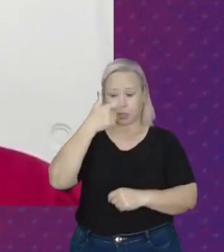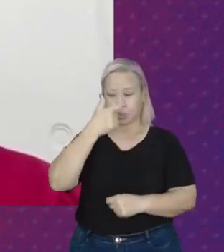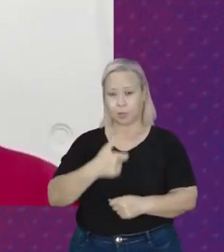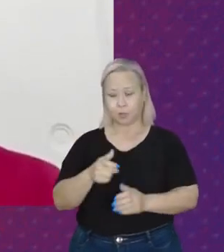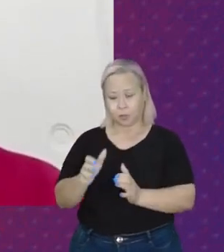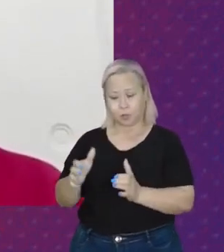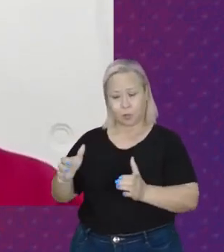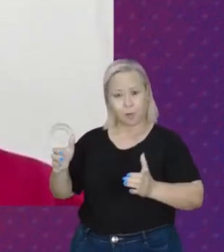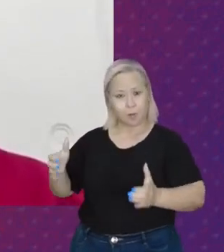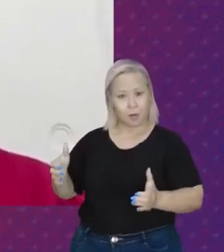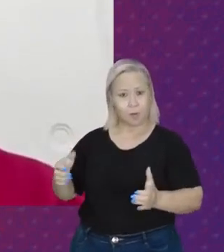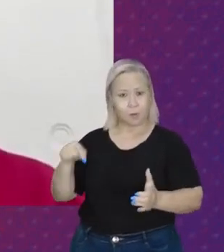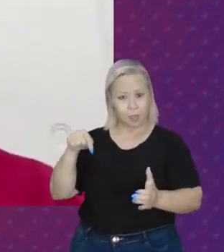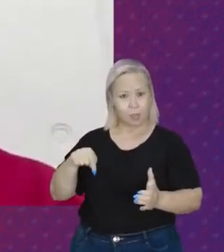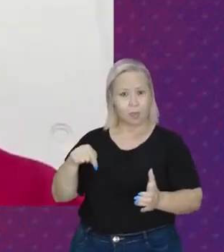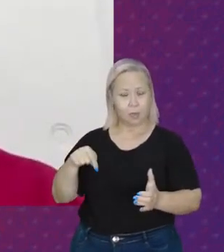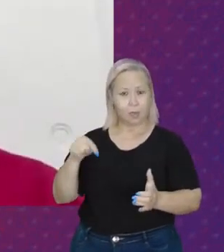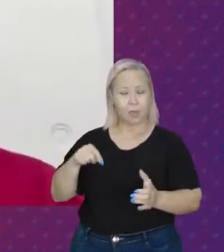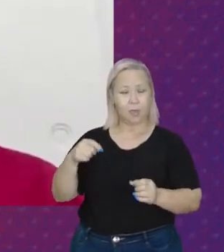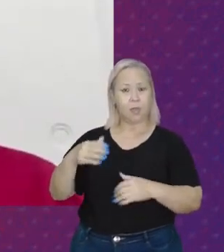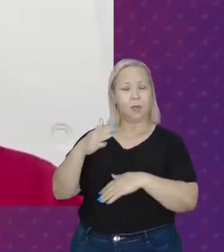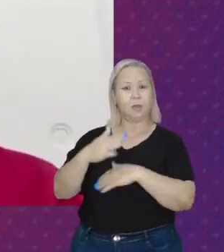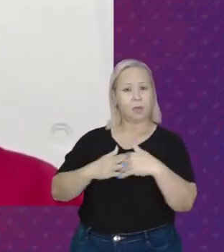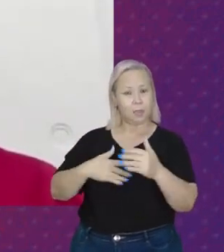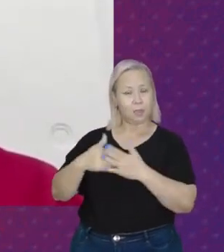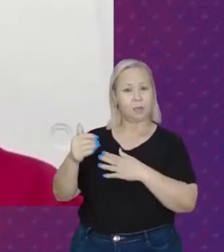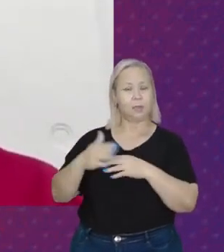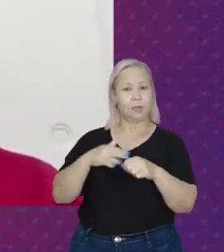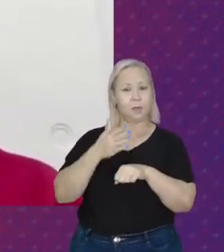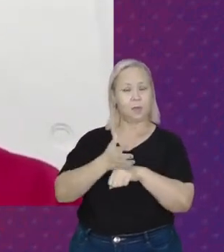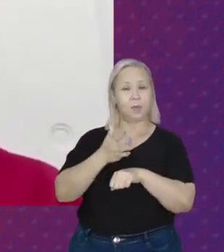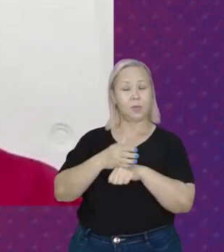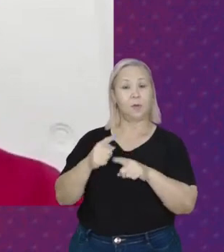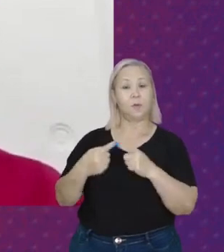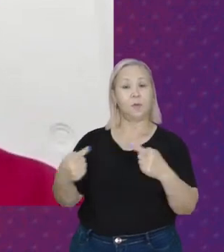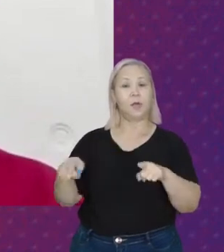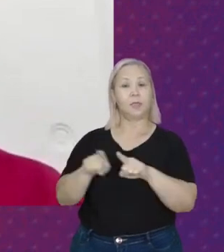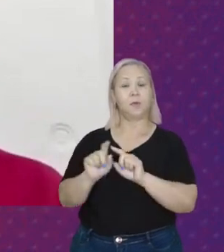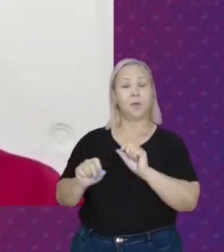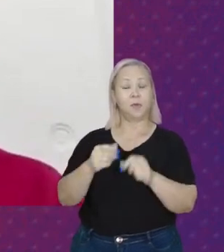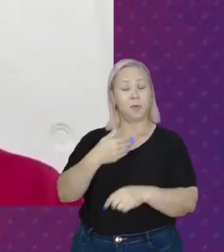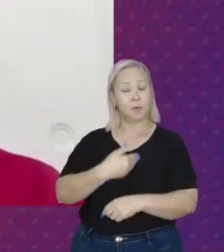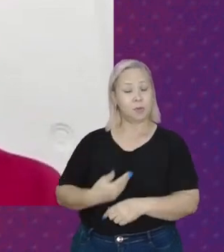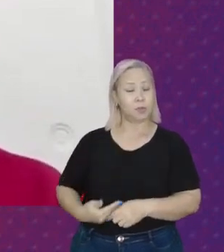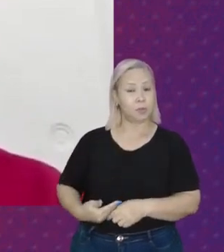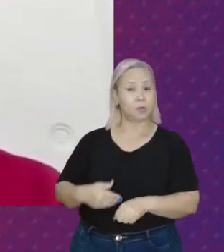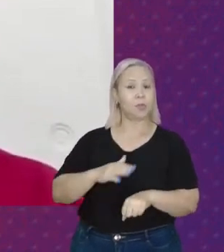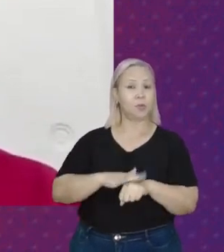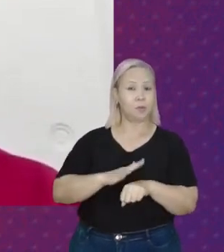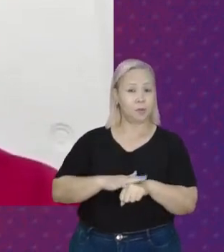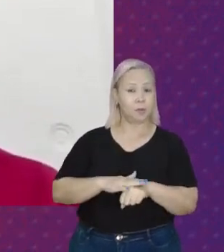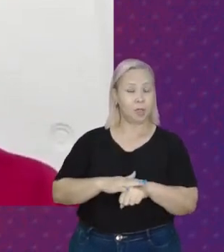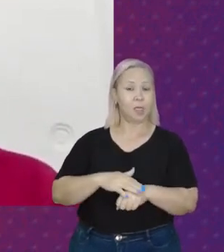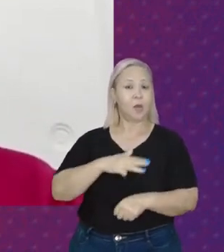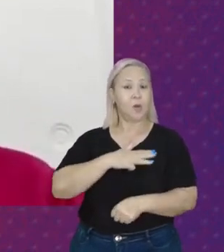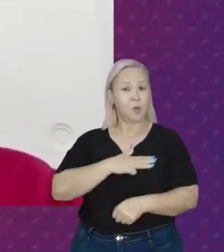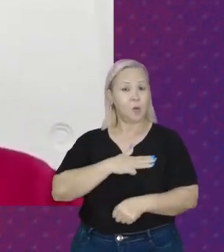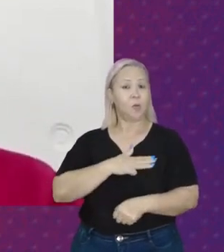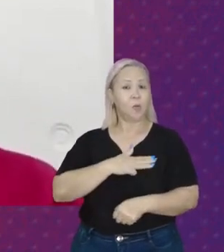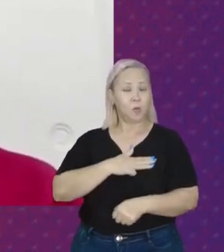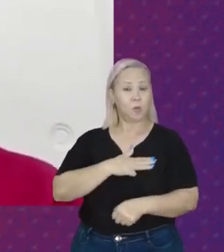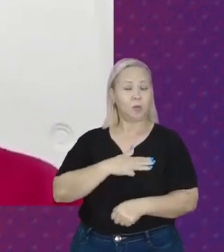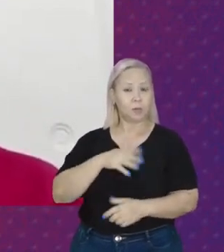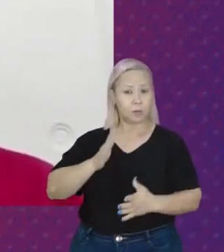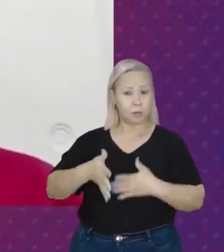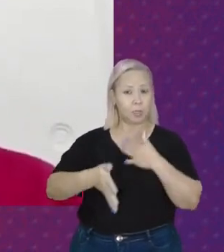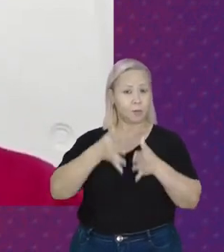maioria dessa profissão, mas também pelo nosso governo. O Lula 3 tem dito